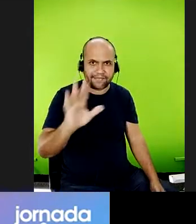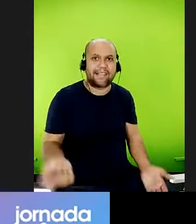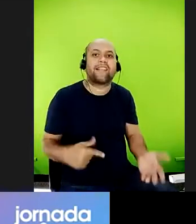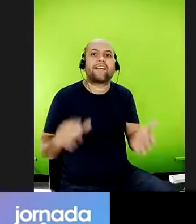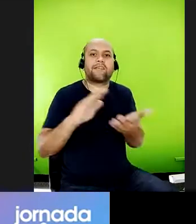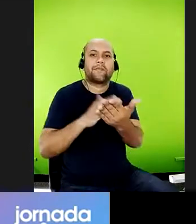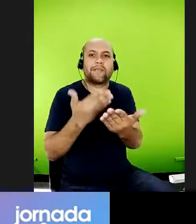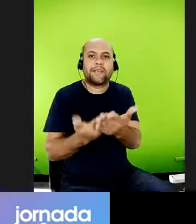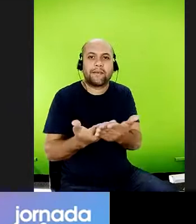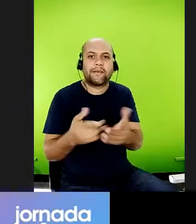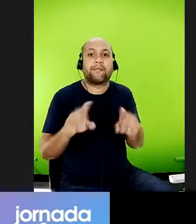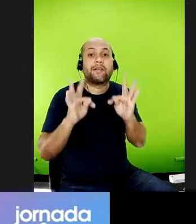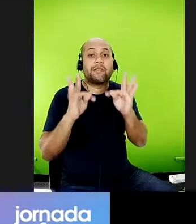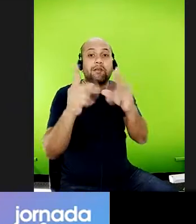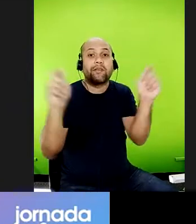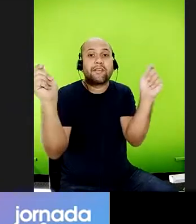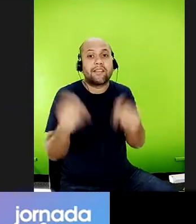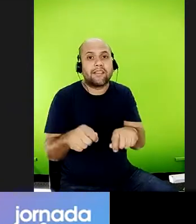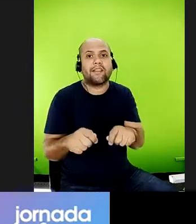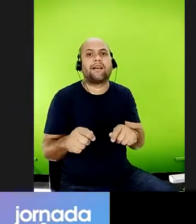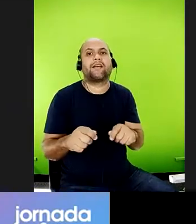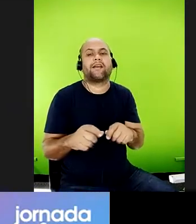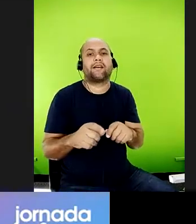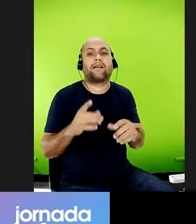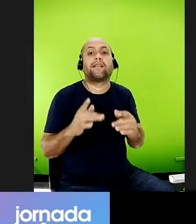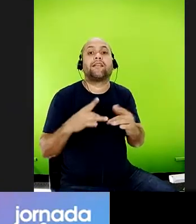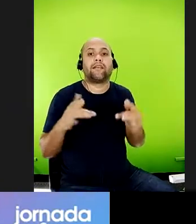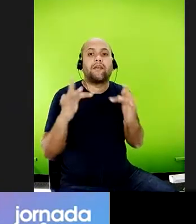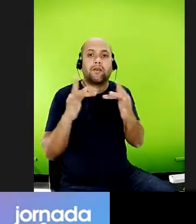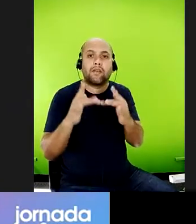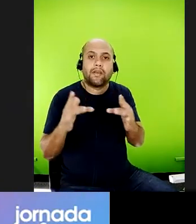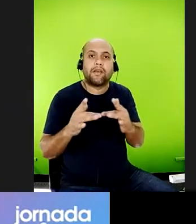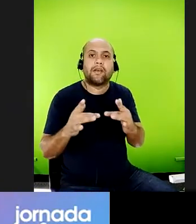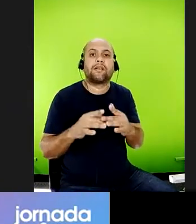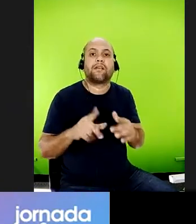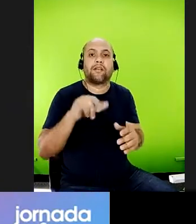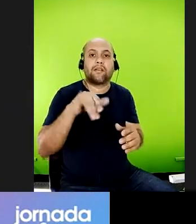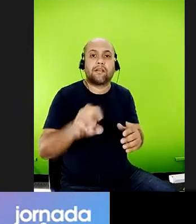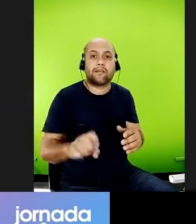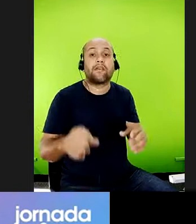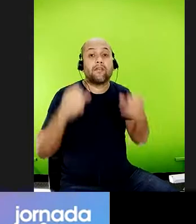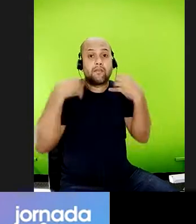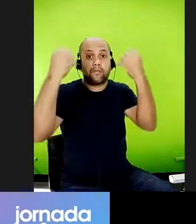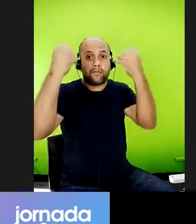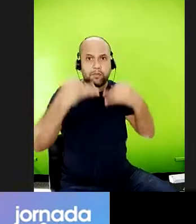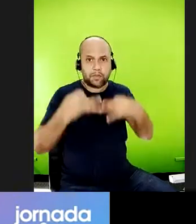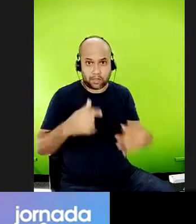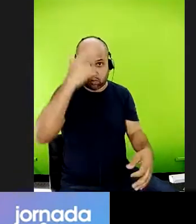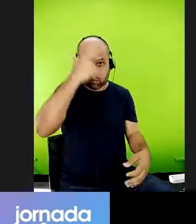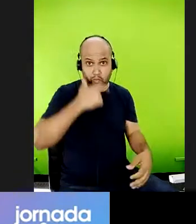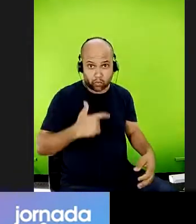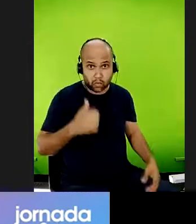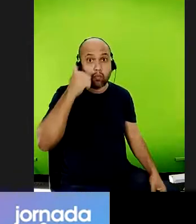né então para que todo mundo posta ter acesso a nossa Live vou me áudio de escrever eu sou uma mulher